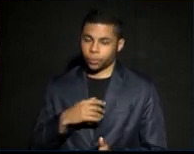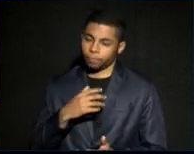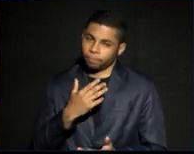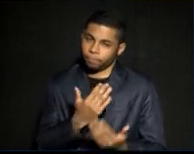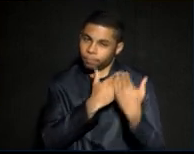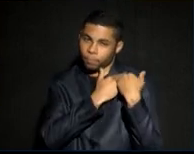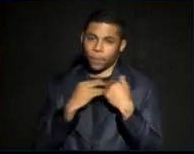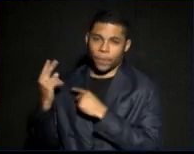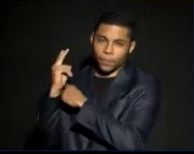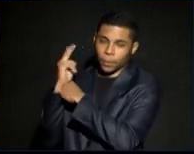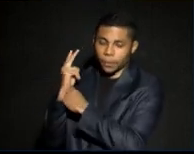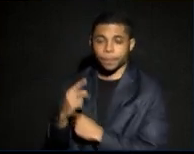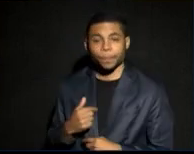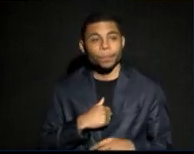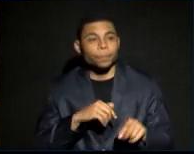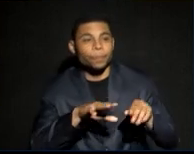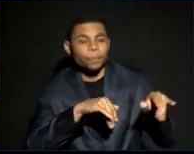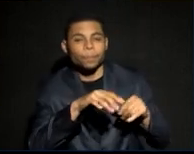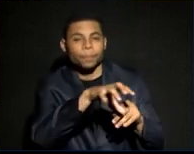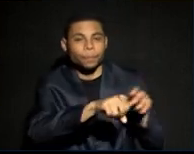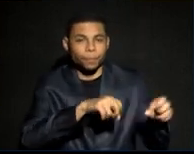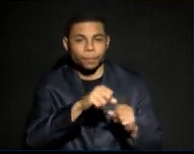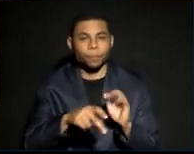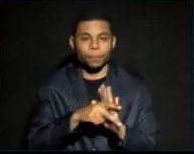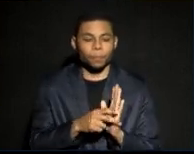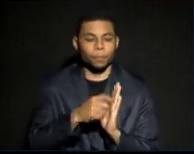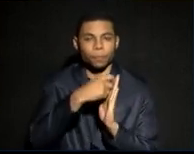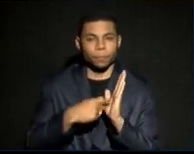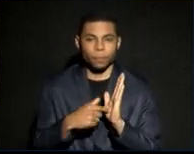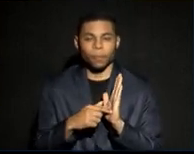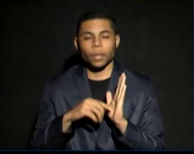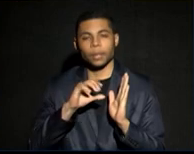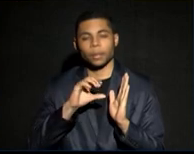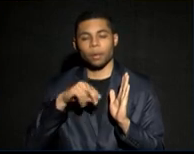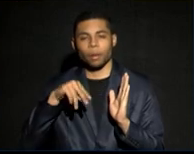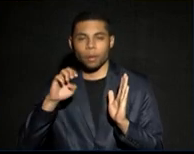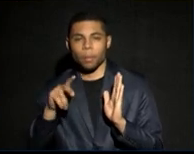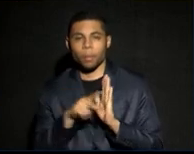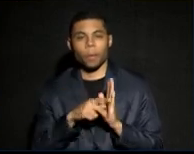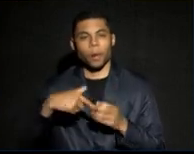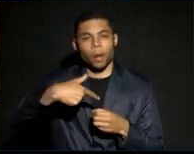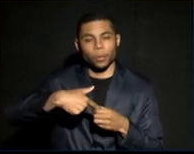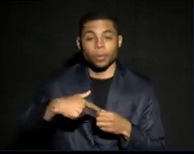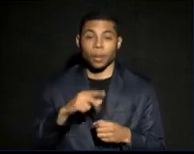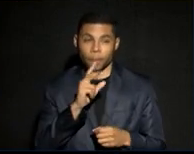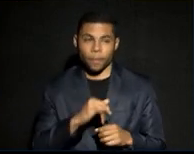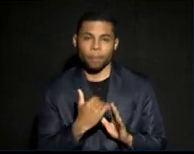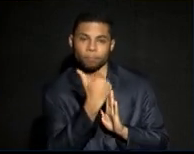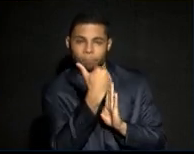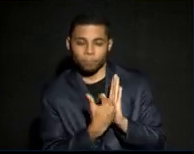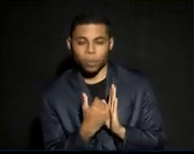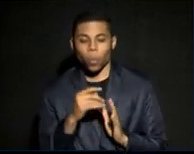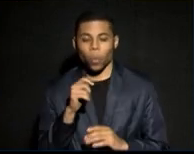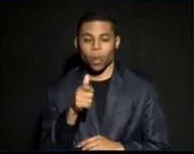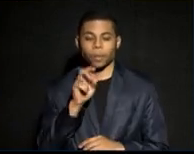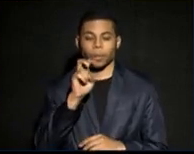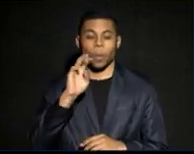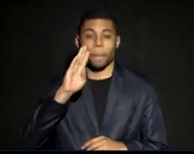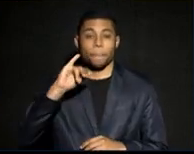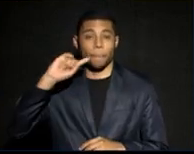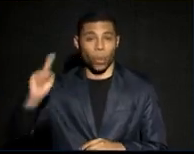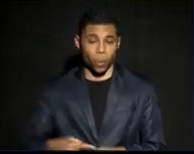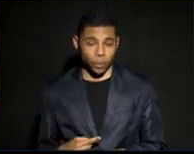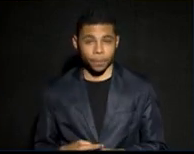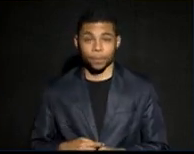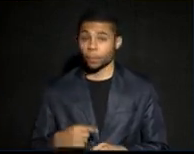Eu puxei a fila dos Estados na redução do ICMS da gasolina isso vai dar uma perda de arrecadação só esse ano de quase cinco bilhões